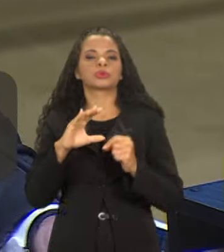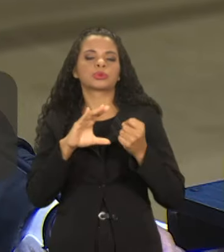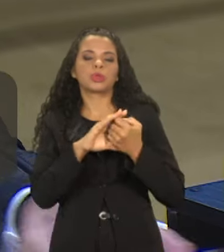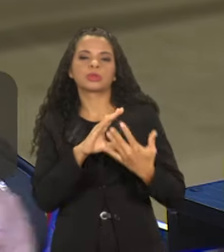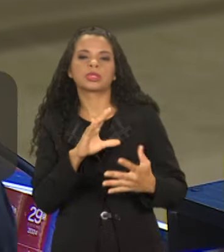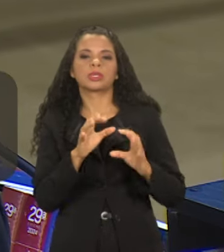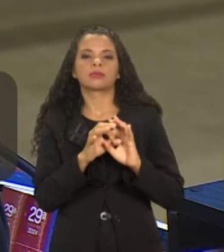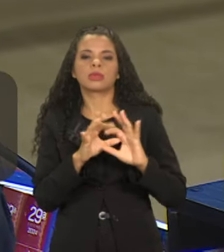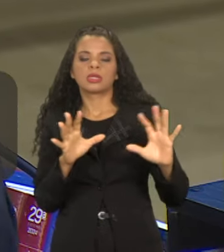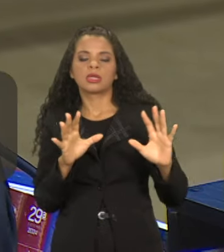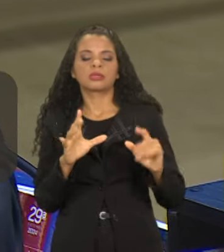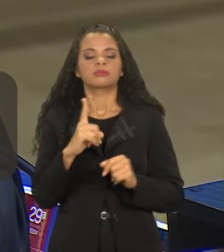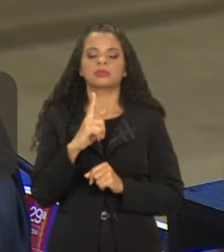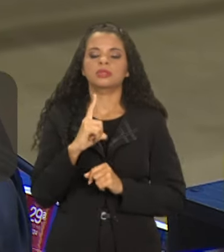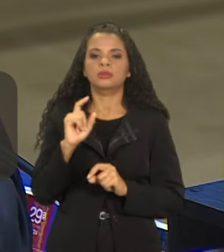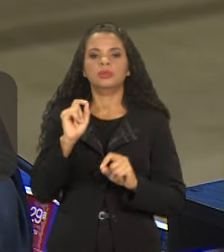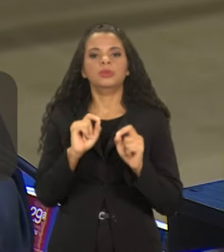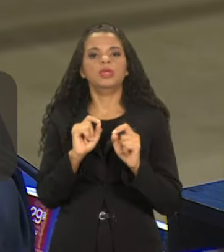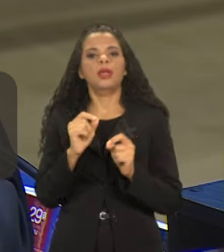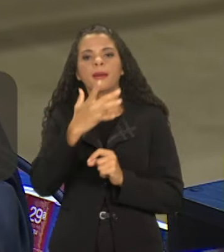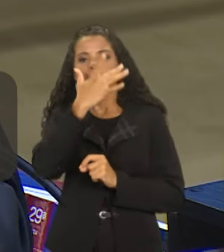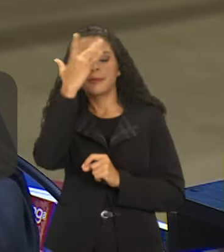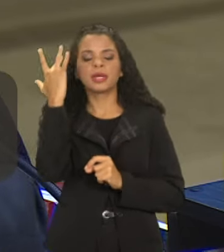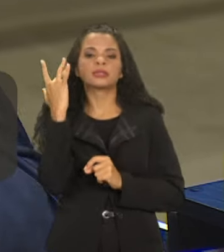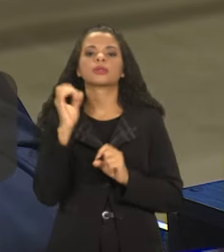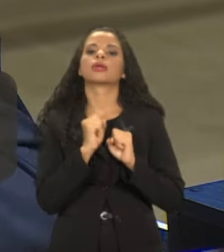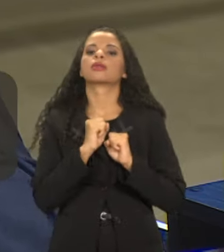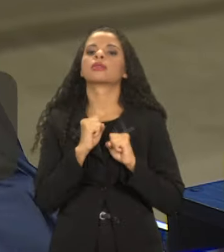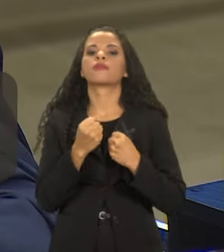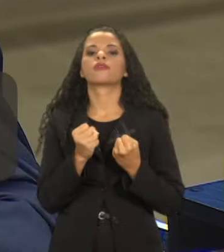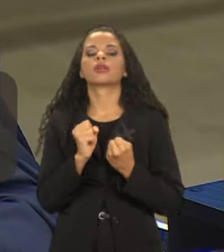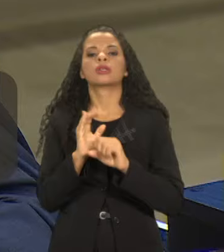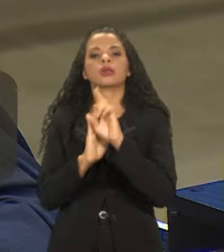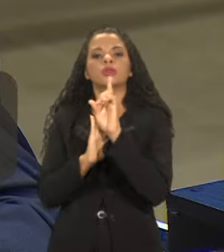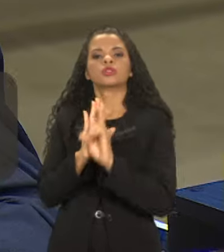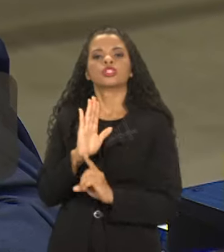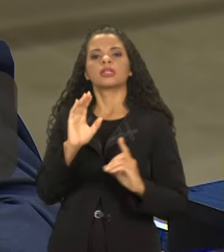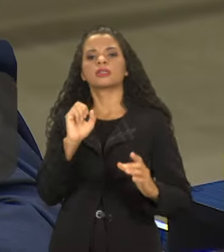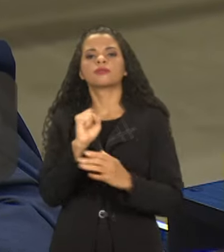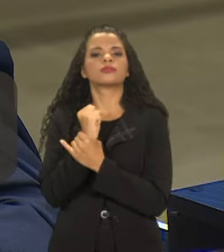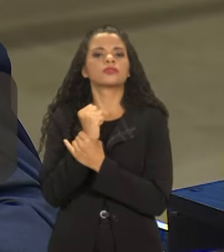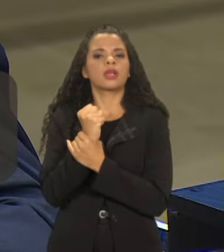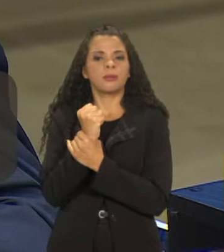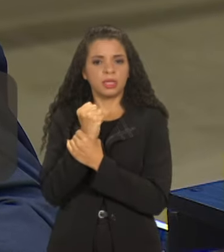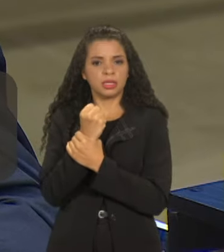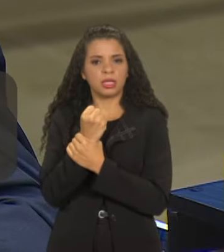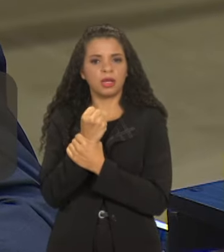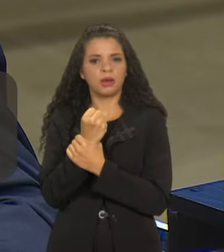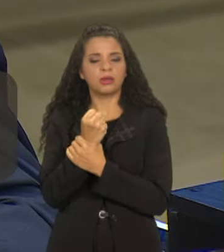caso. A pessoa defende o direito fundamental a transmitir doença.